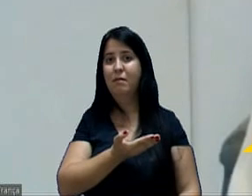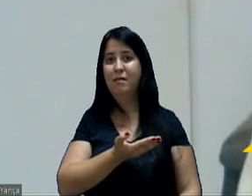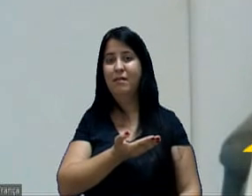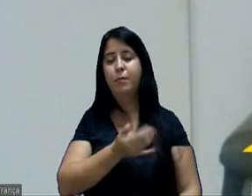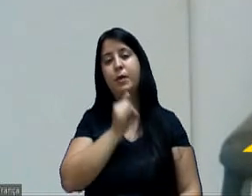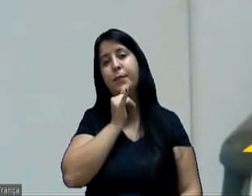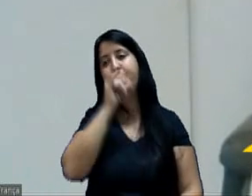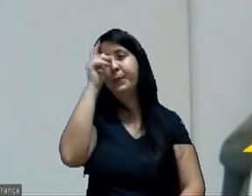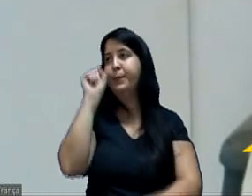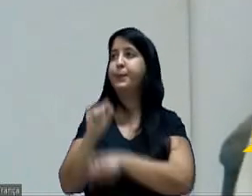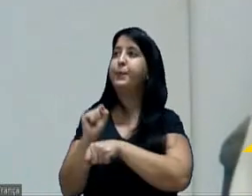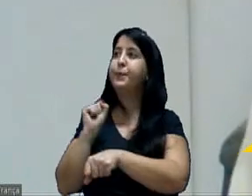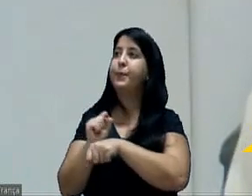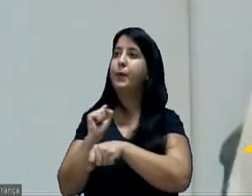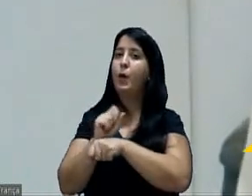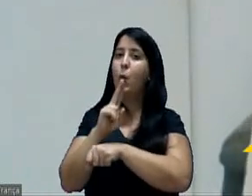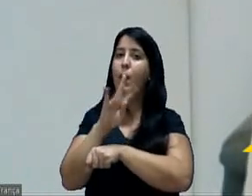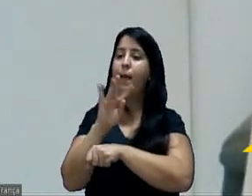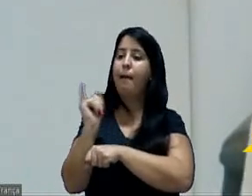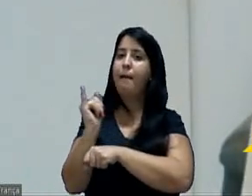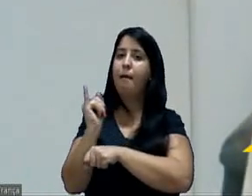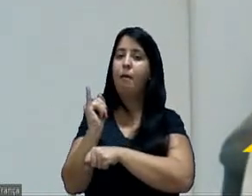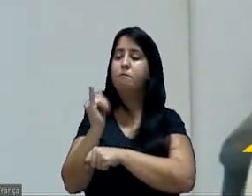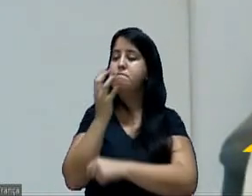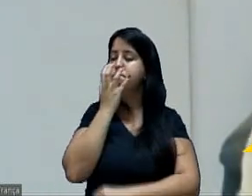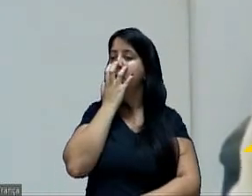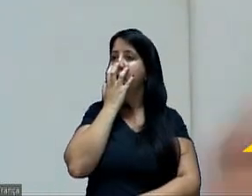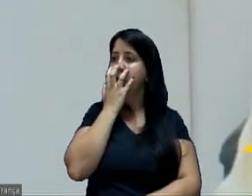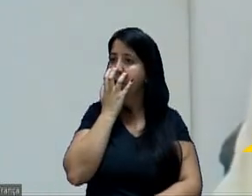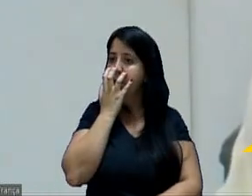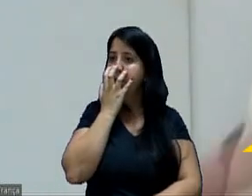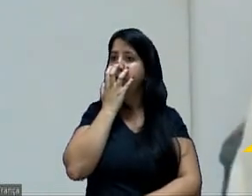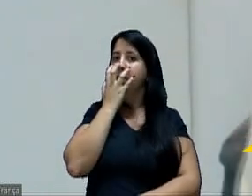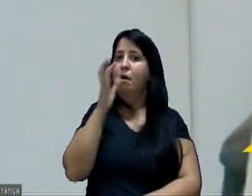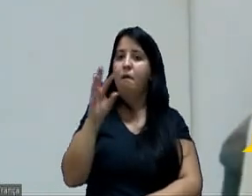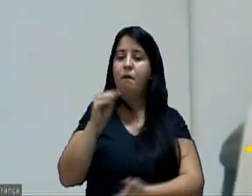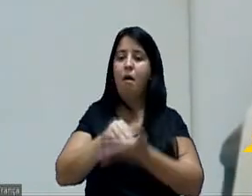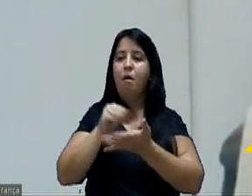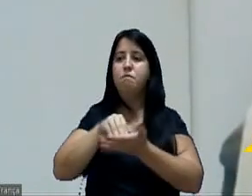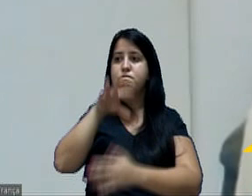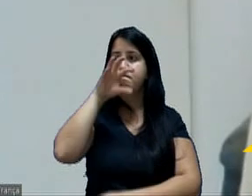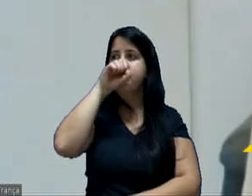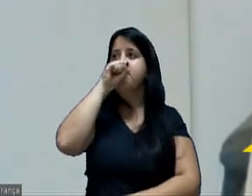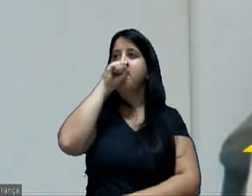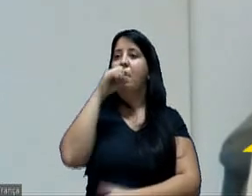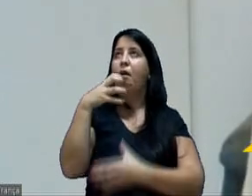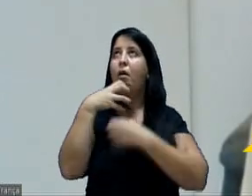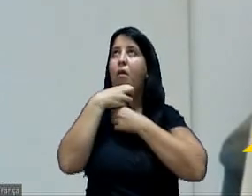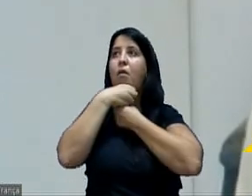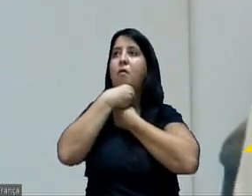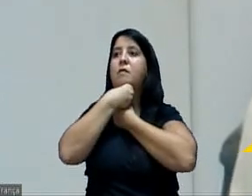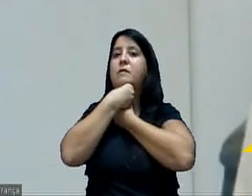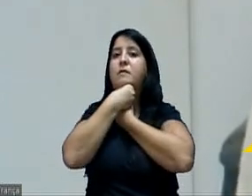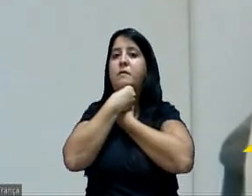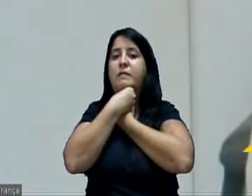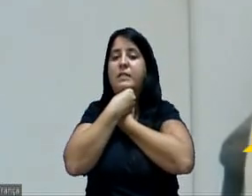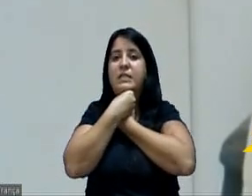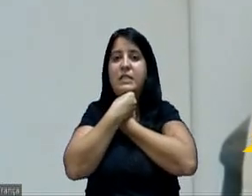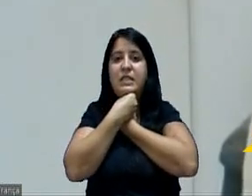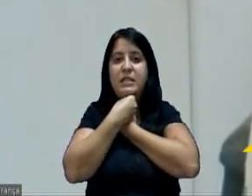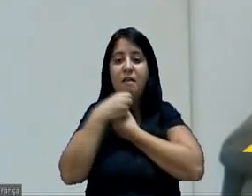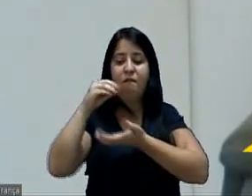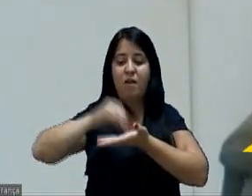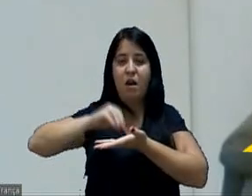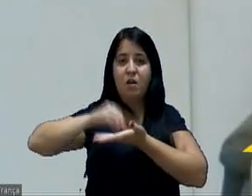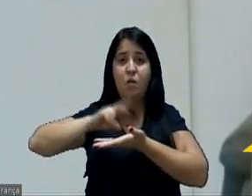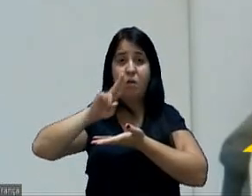lá aguardando uma UTI, morrendo sufocada, como em outras cidades, inclusive no estado de São Paulo, as pessoas estão morrendo sufocadas por falta